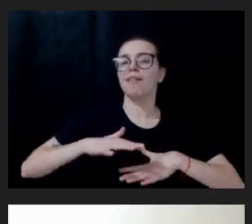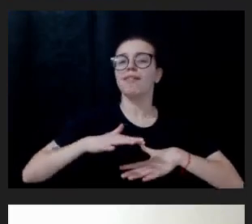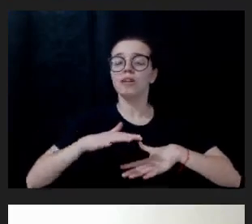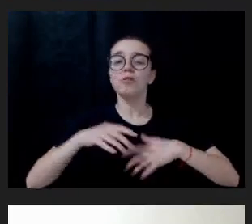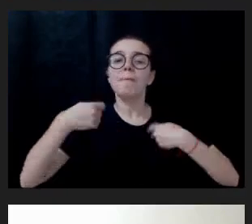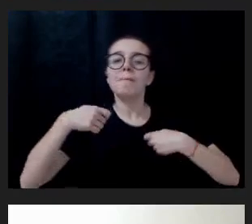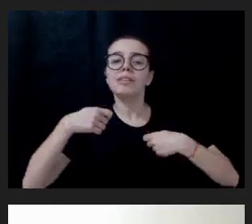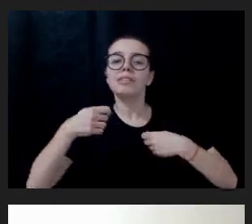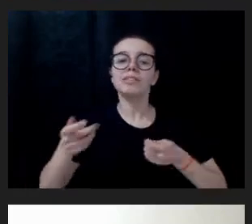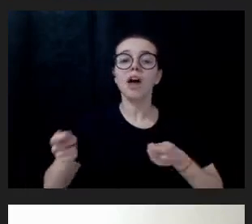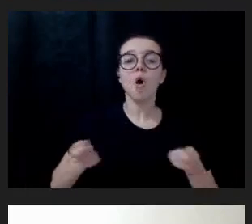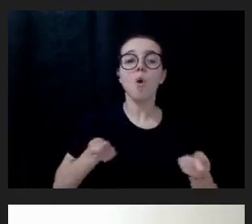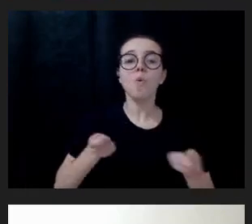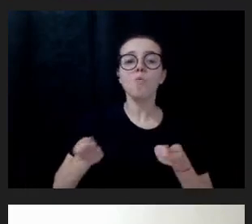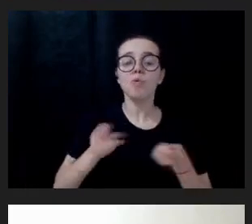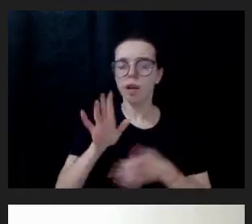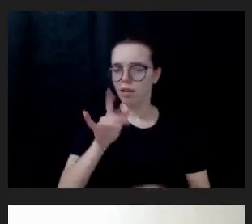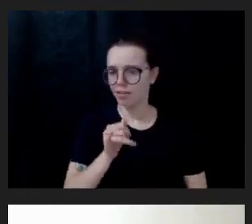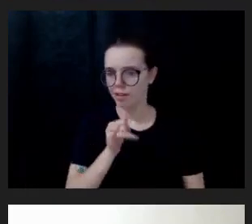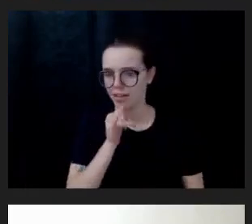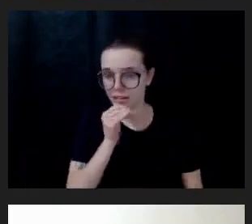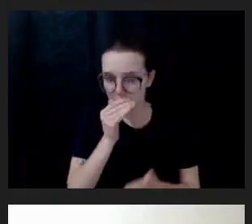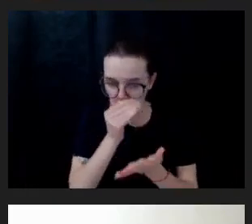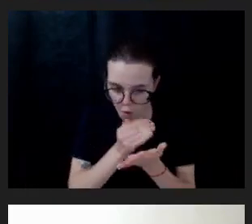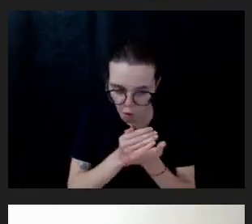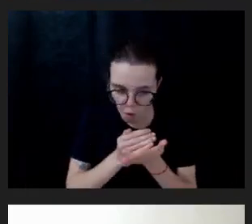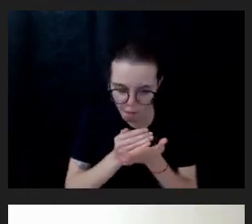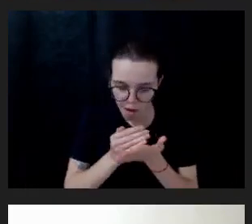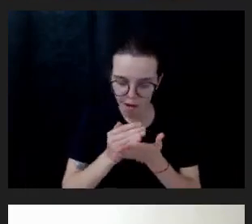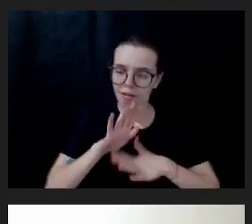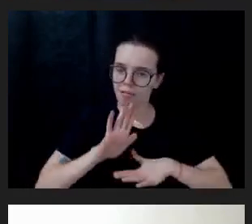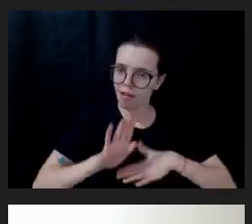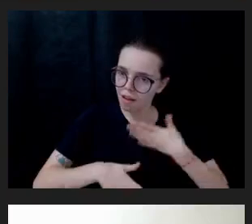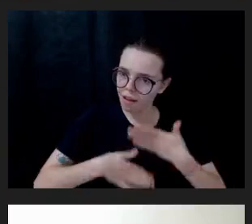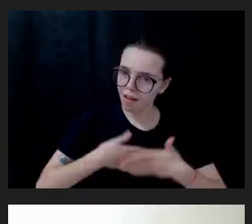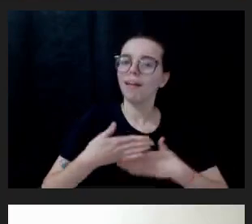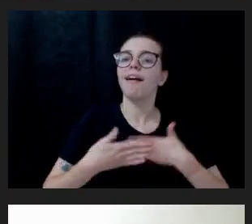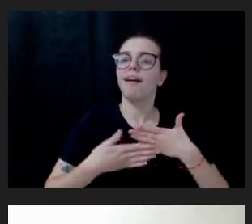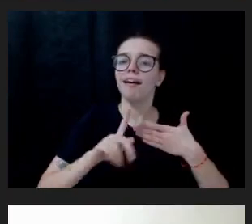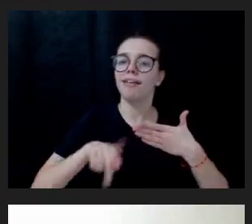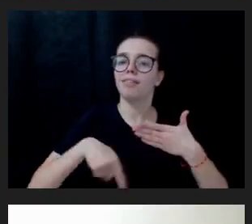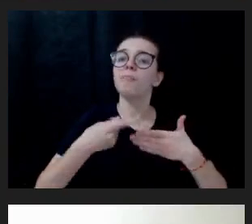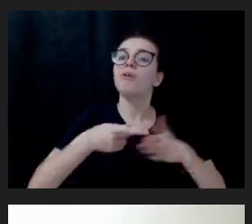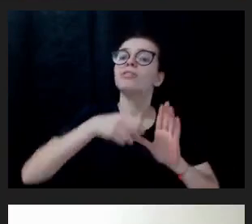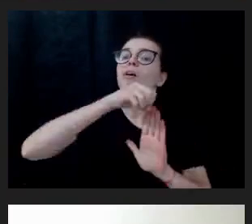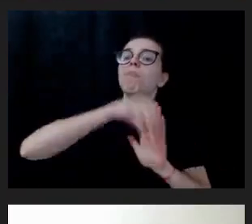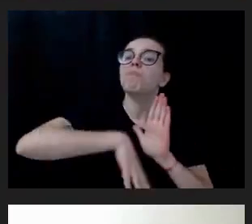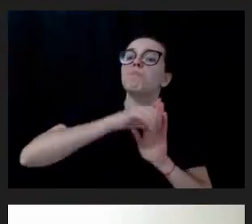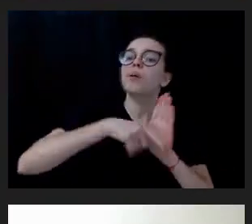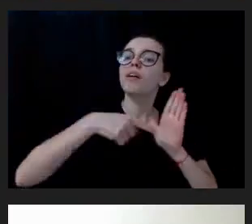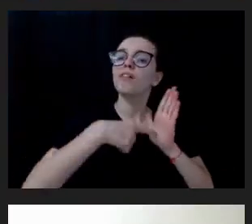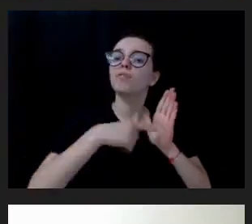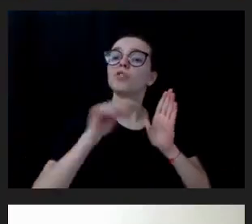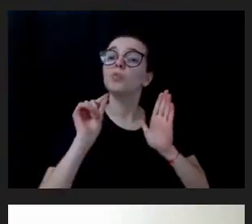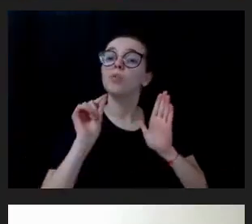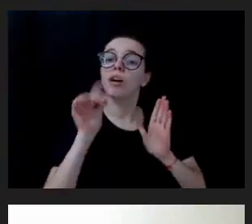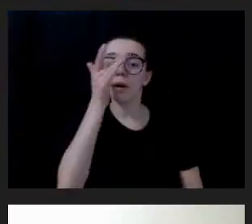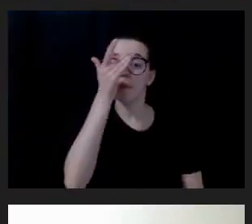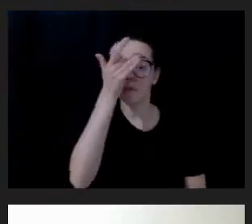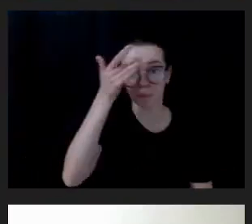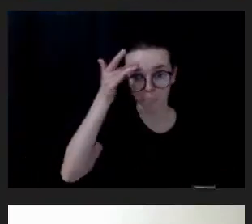modulado. No começo, o grande benefício é a pessoa que não fazia exercício